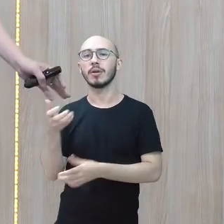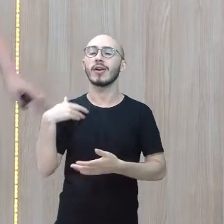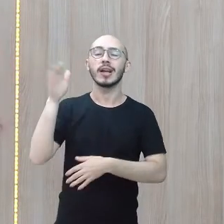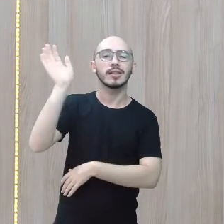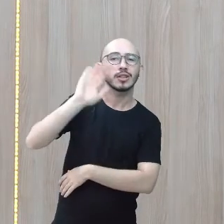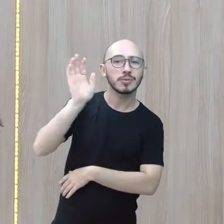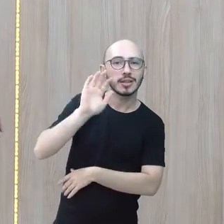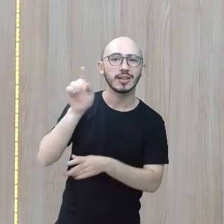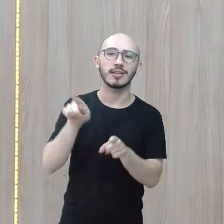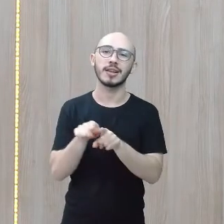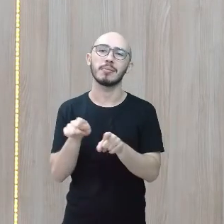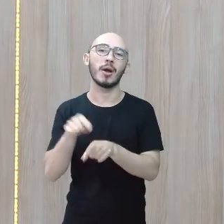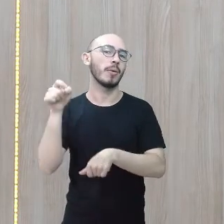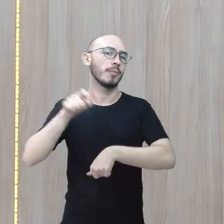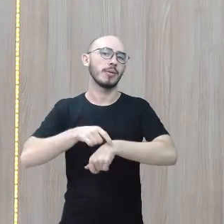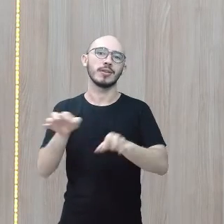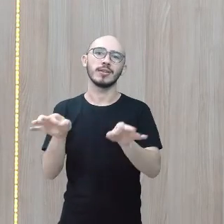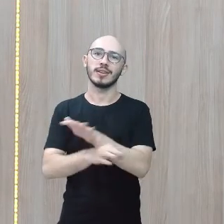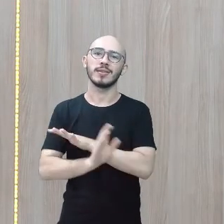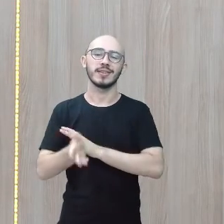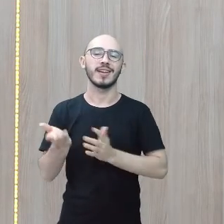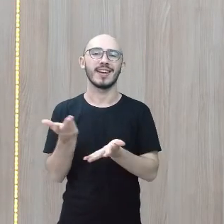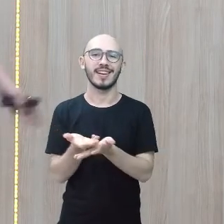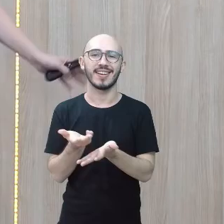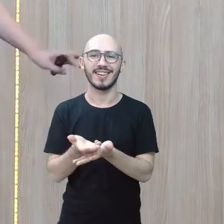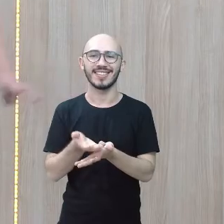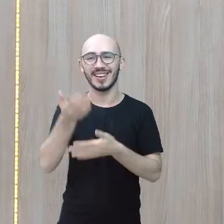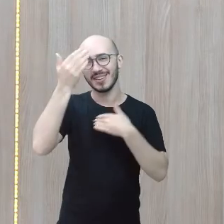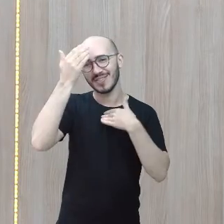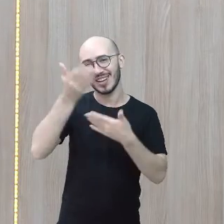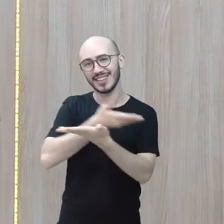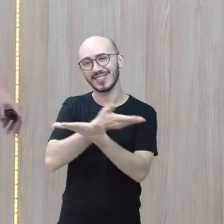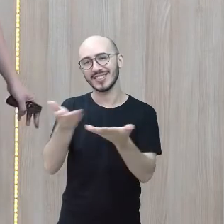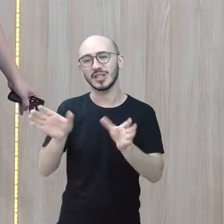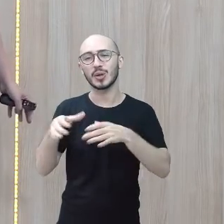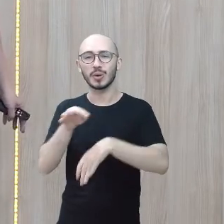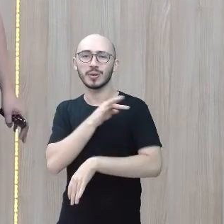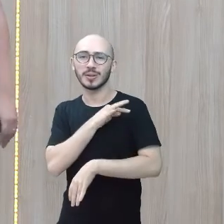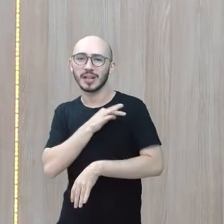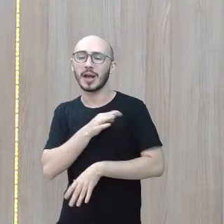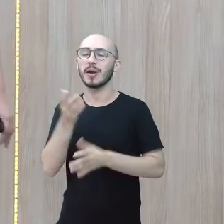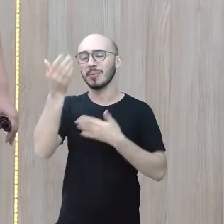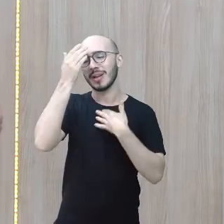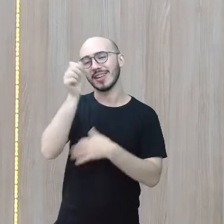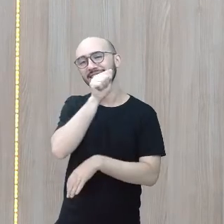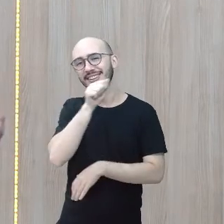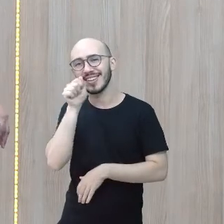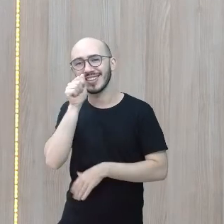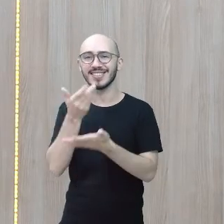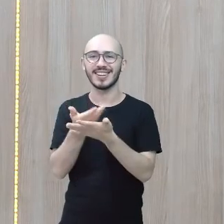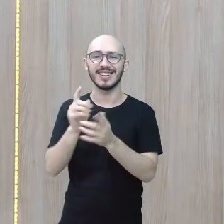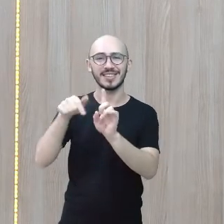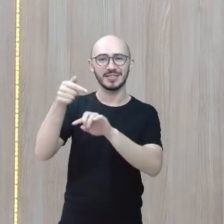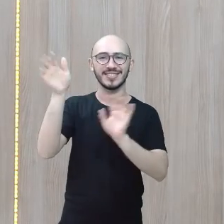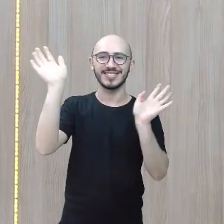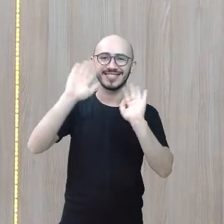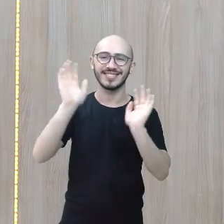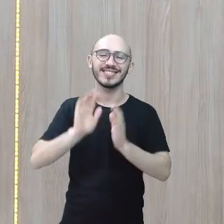Billy já mandou a gente dar tchau aqui, ó. Tchau pra vocês, gente. Obrigado, produção. Obrigado, Anderson. Até a próxima.